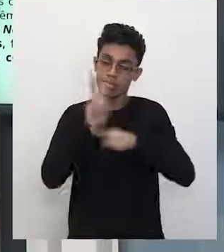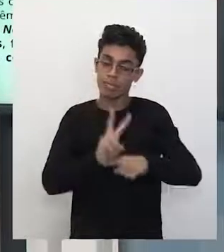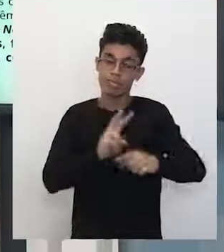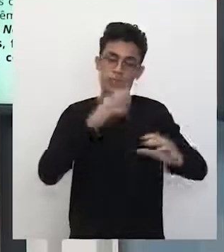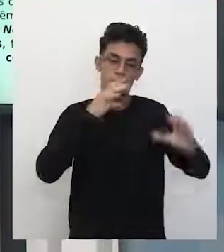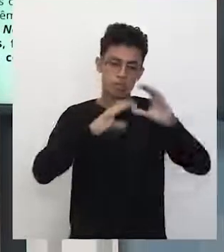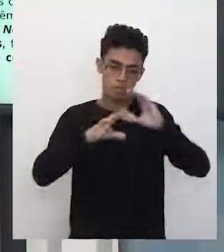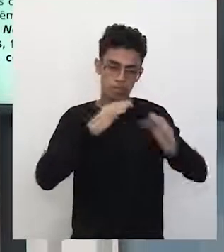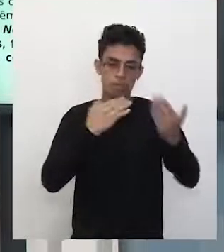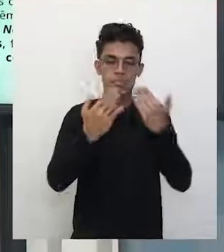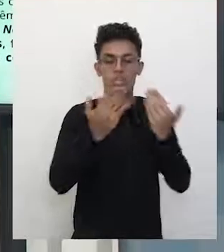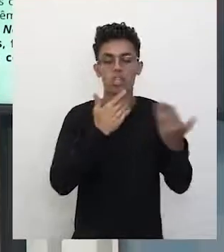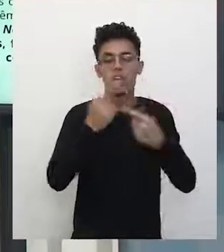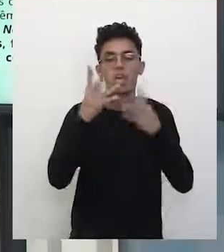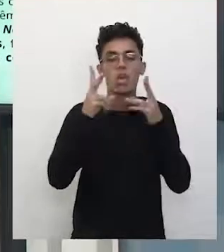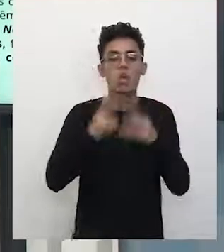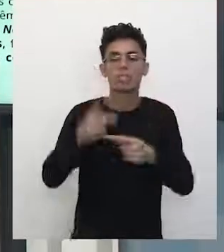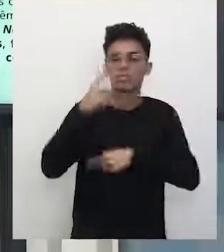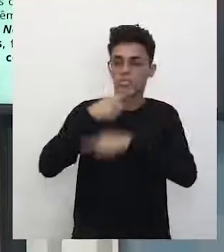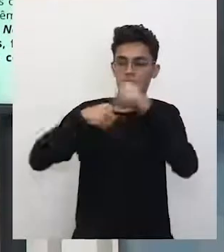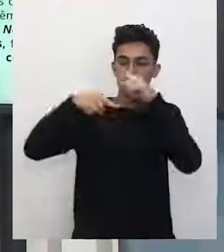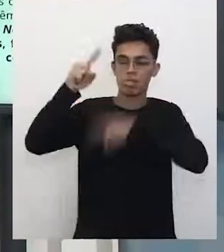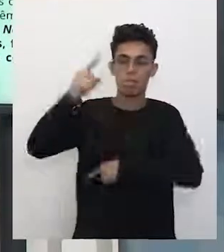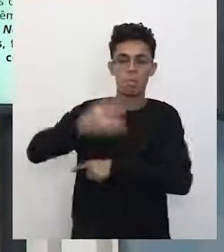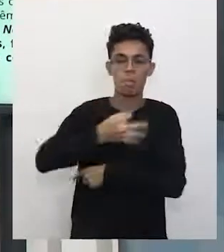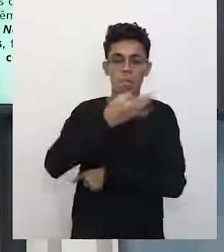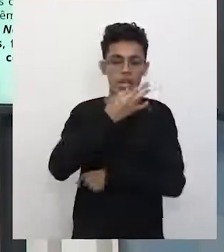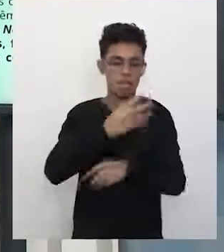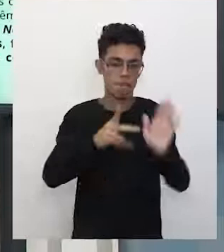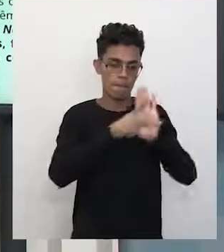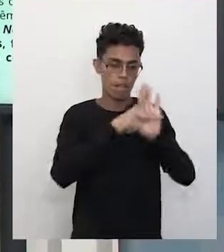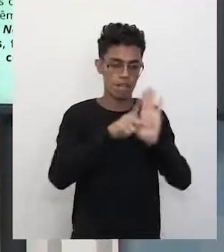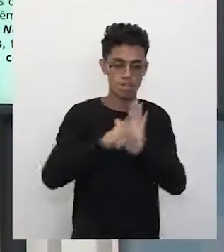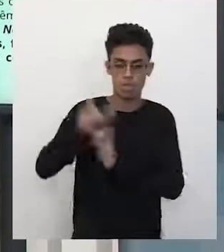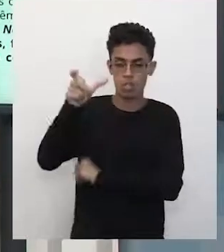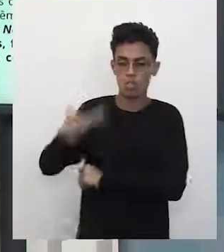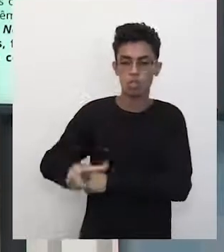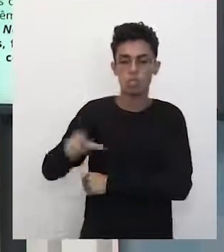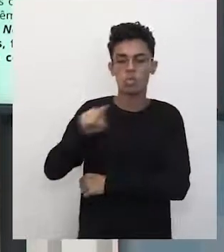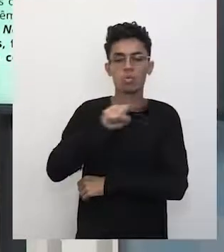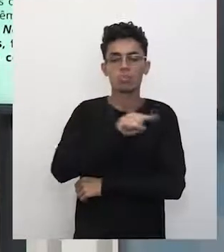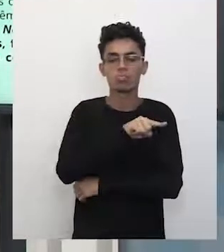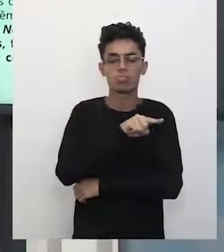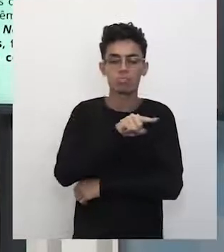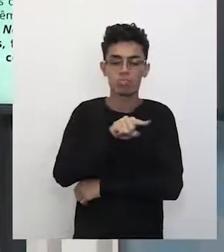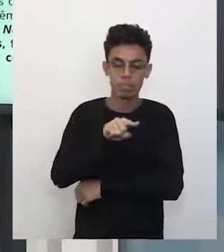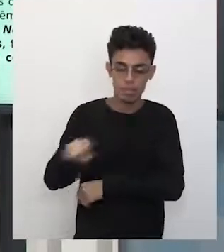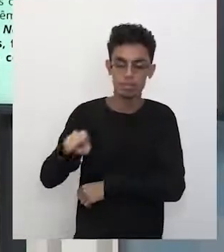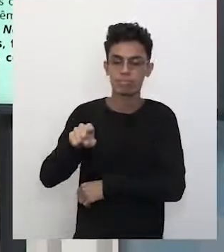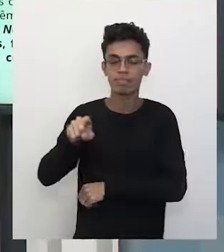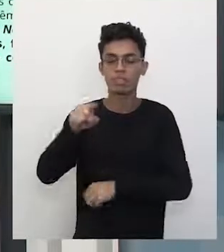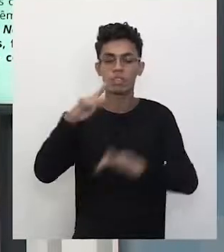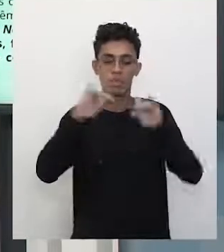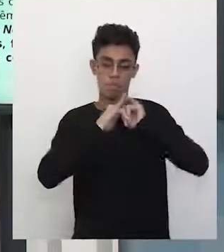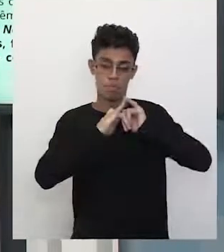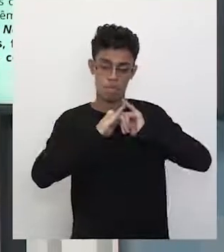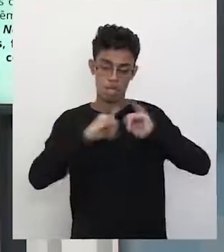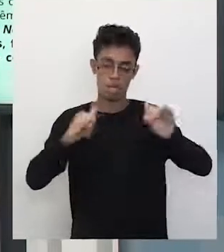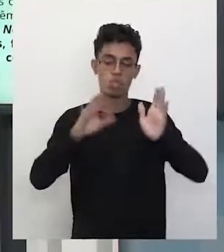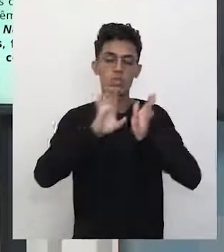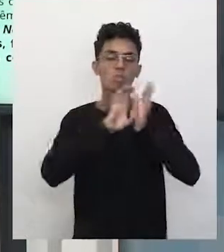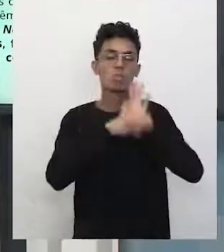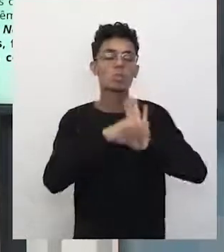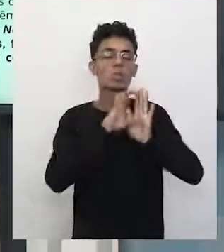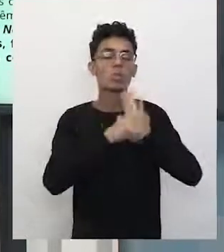comunicação, como um desenvolvimento de um olhar crítico e quando a gente fale de um